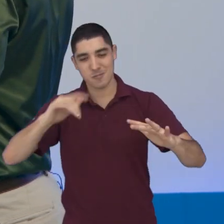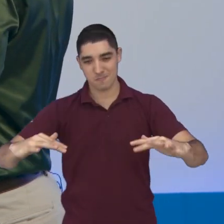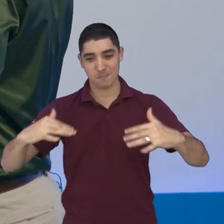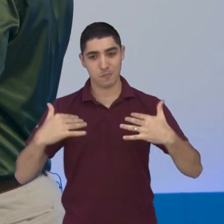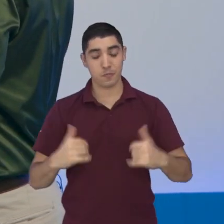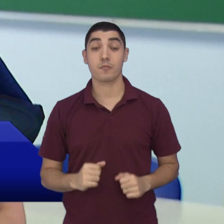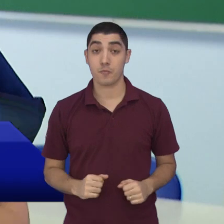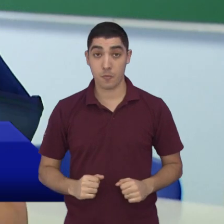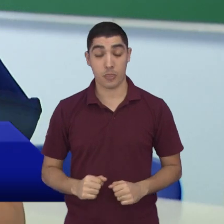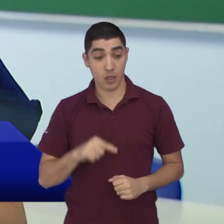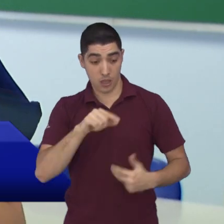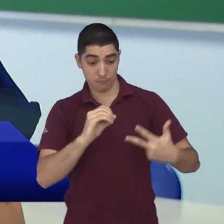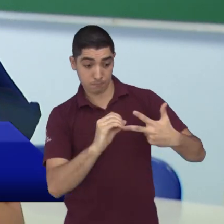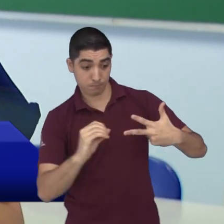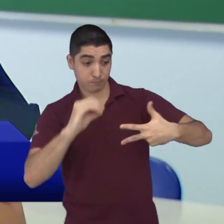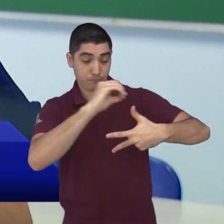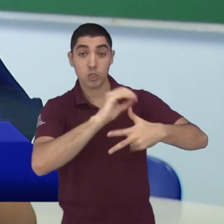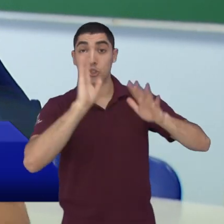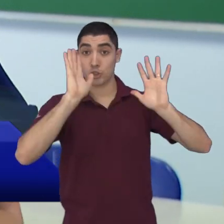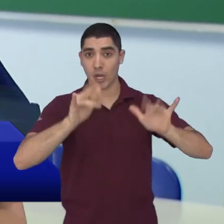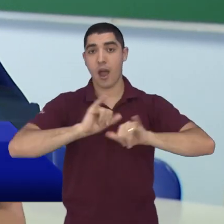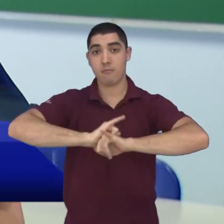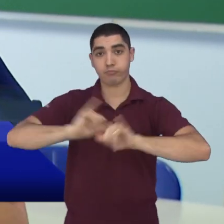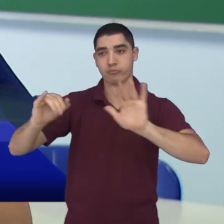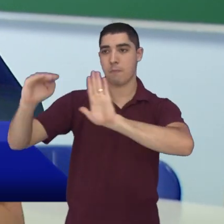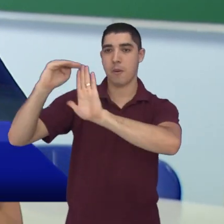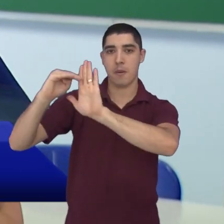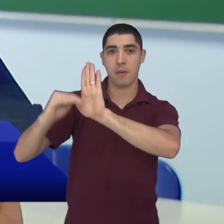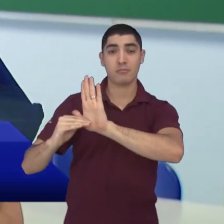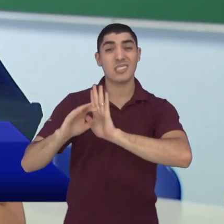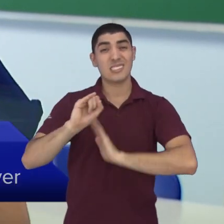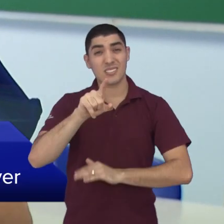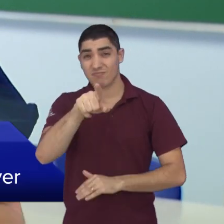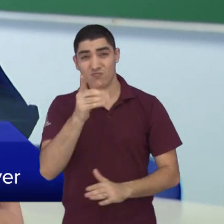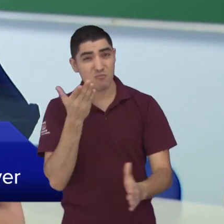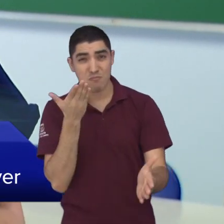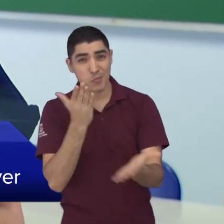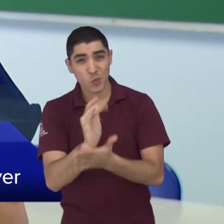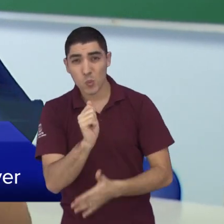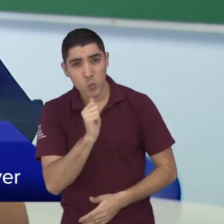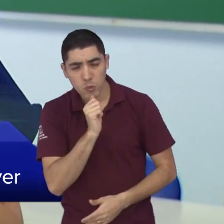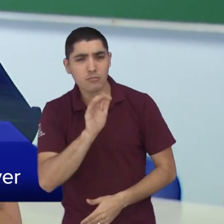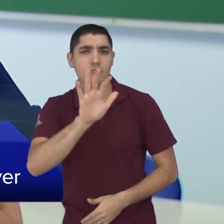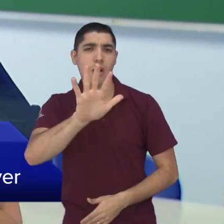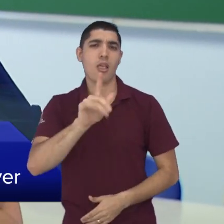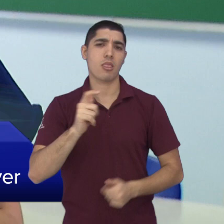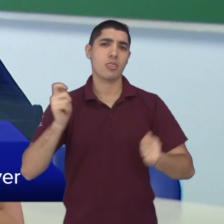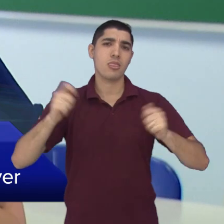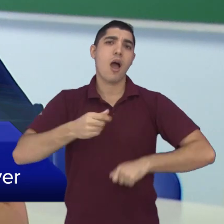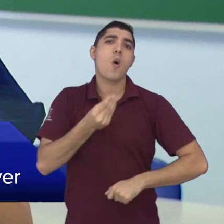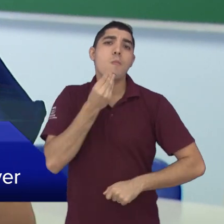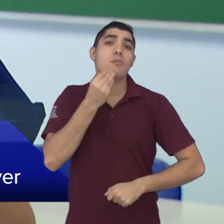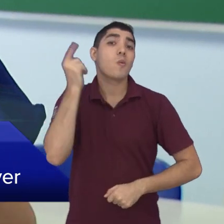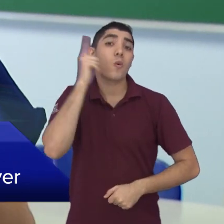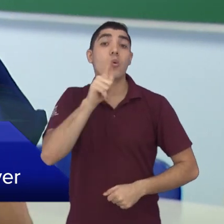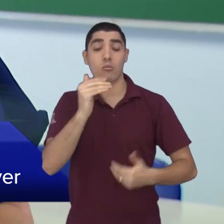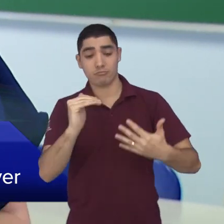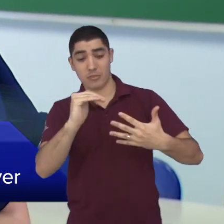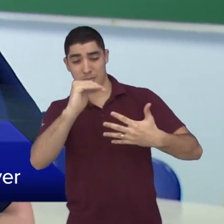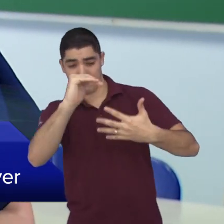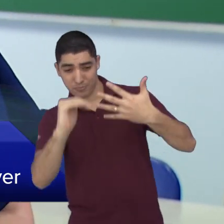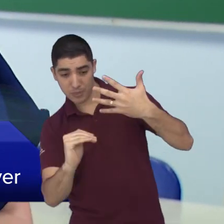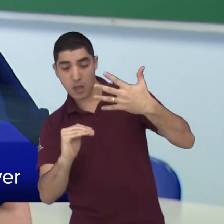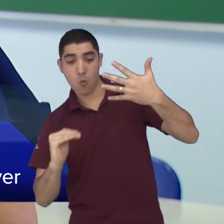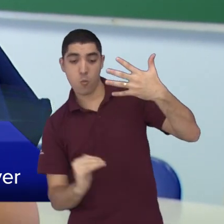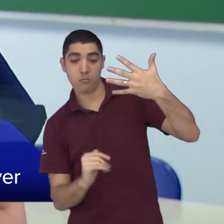boletim legislativo o resultado do cisu já saiu mas se você não foi aprovado ainda tem chance de garantir uma vaga pela